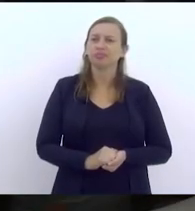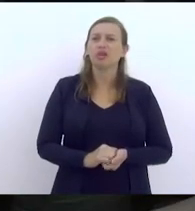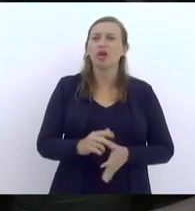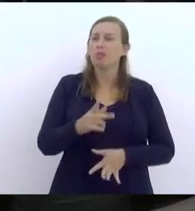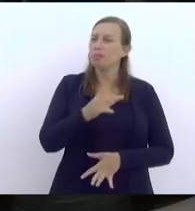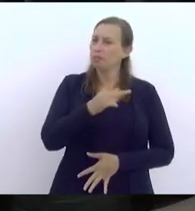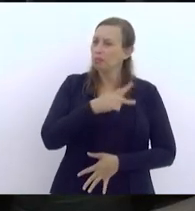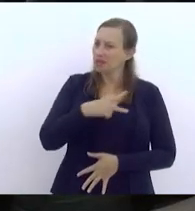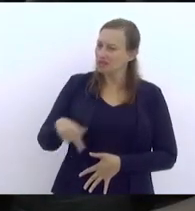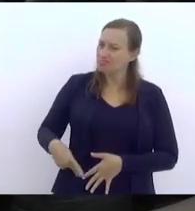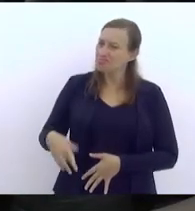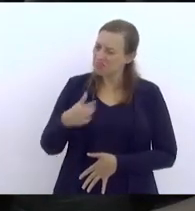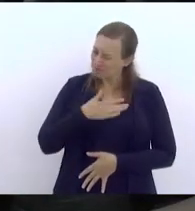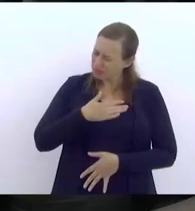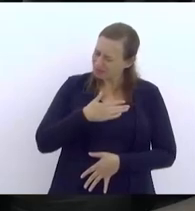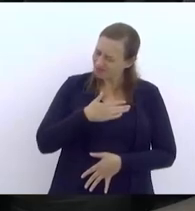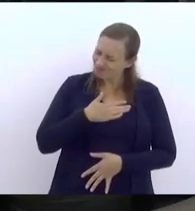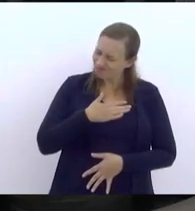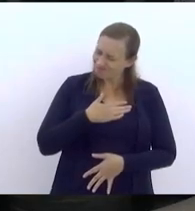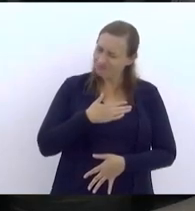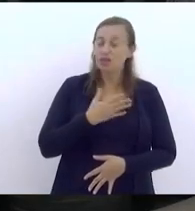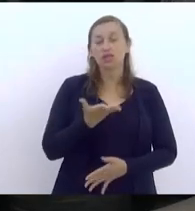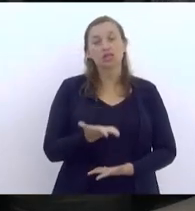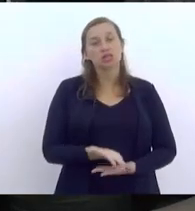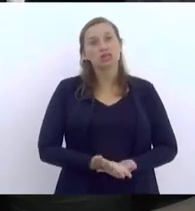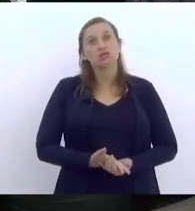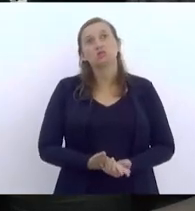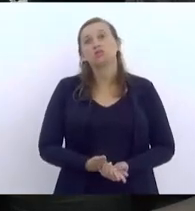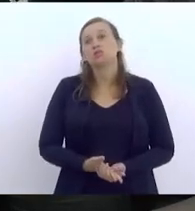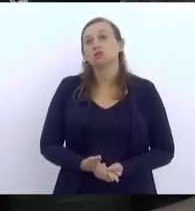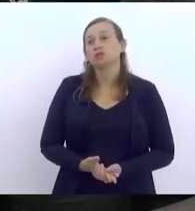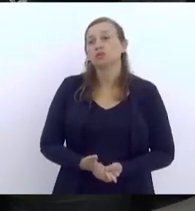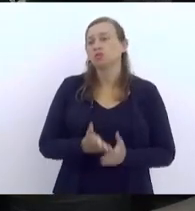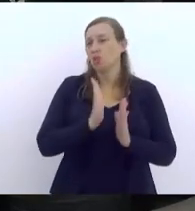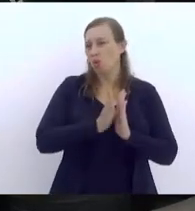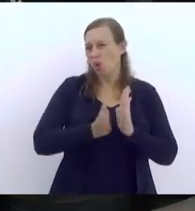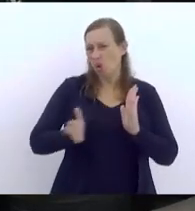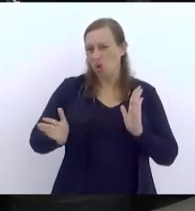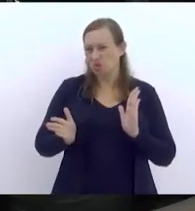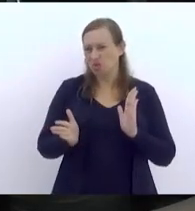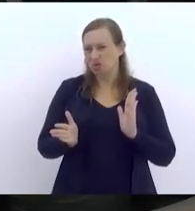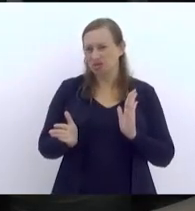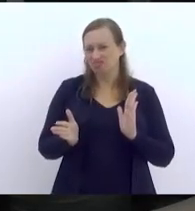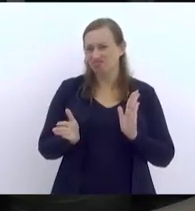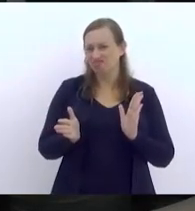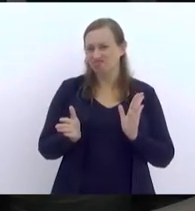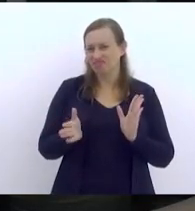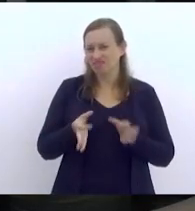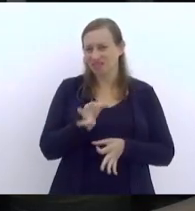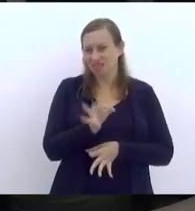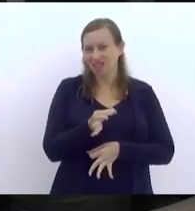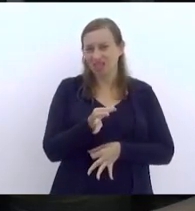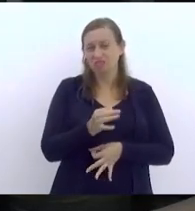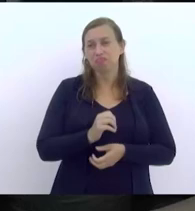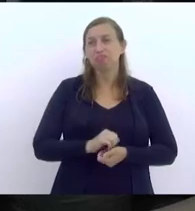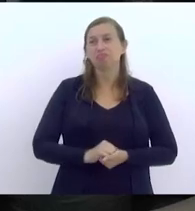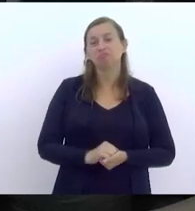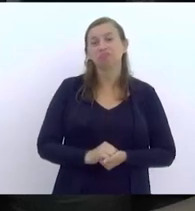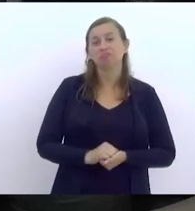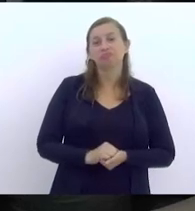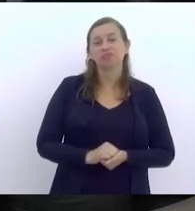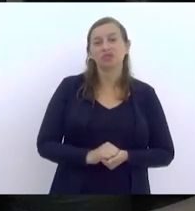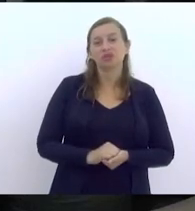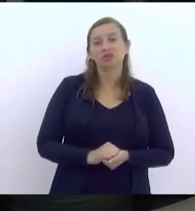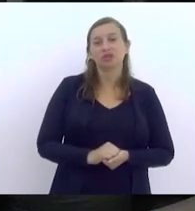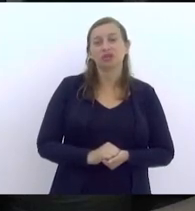Presidente, para mim, uma questão de ordem absolutamente prática, esta questão